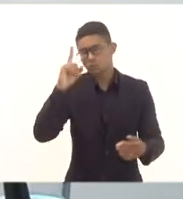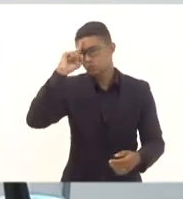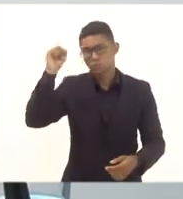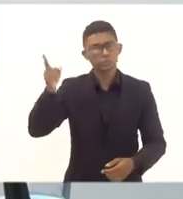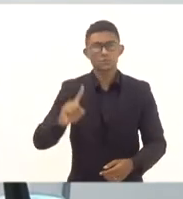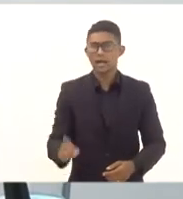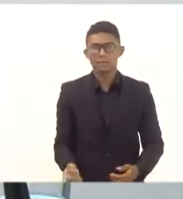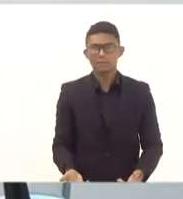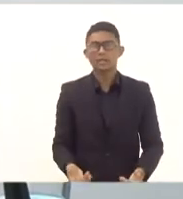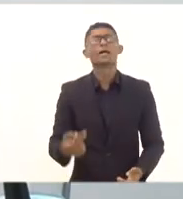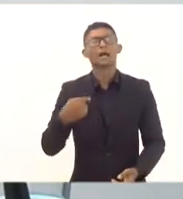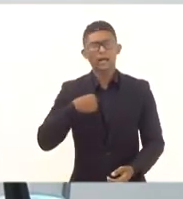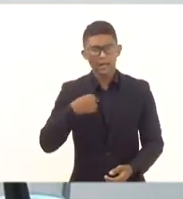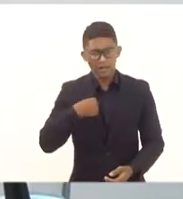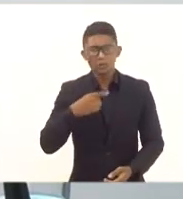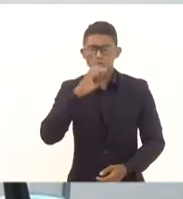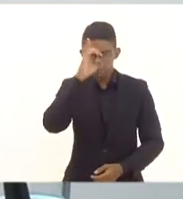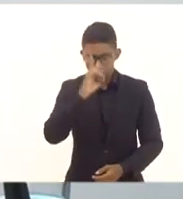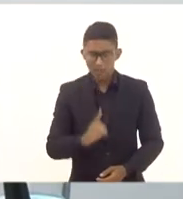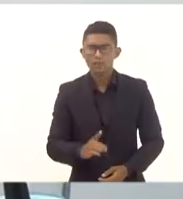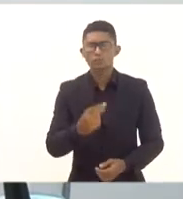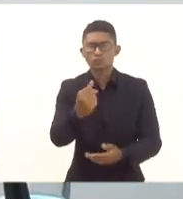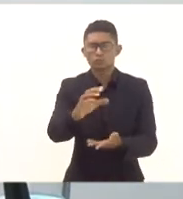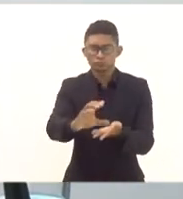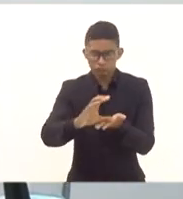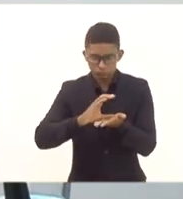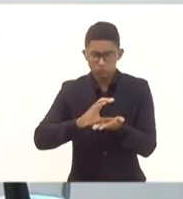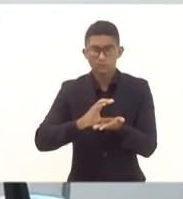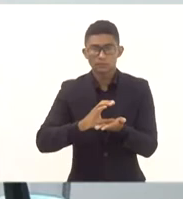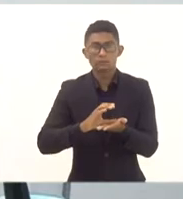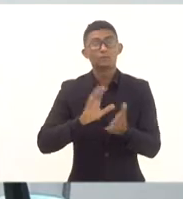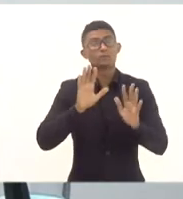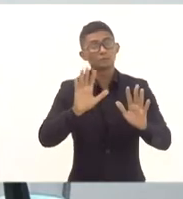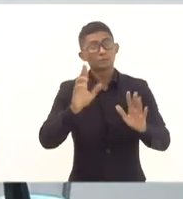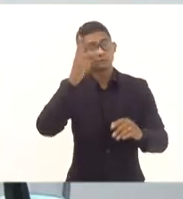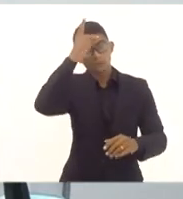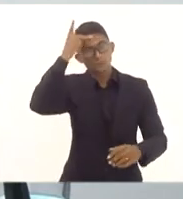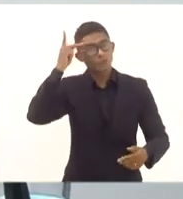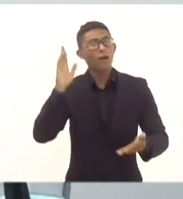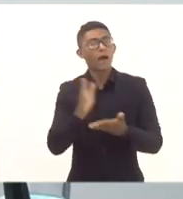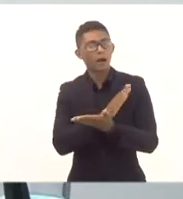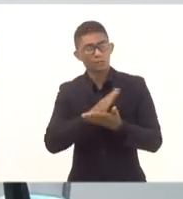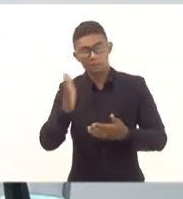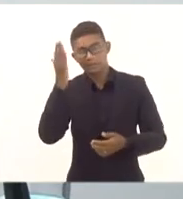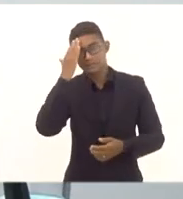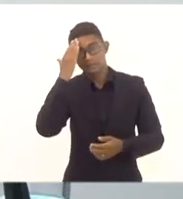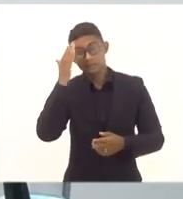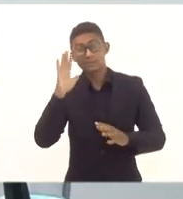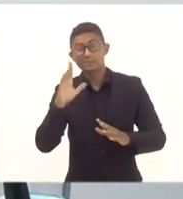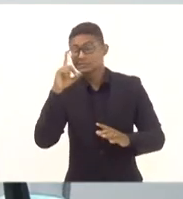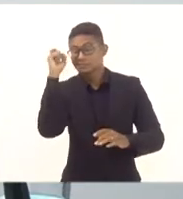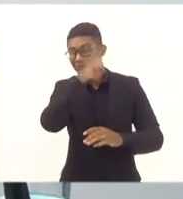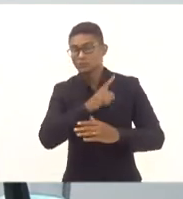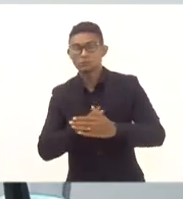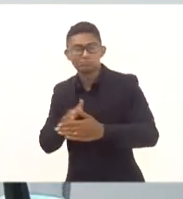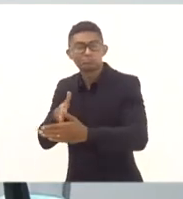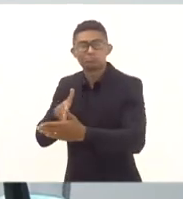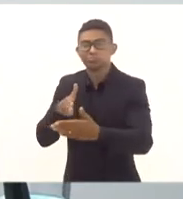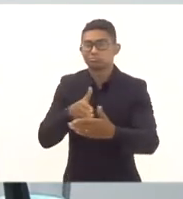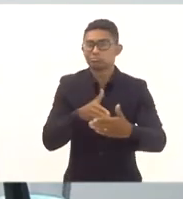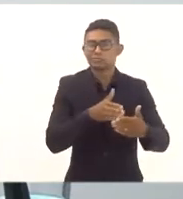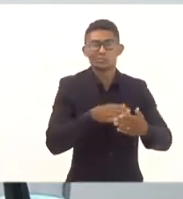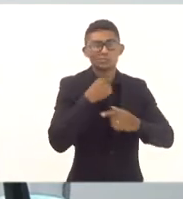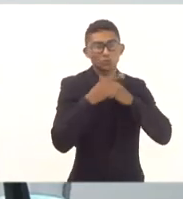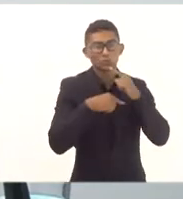pessoas que sabiam encontravam entraves as próprias prefeituras me parece que recebeu